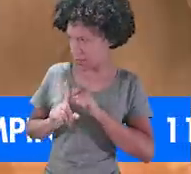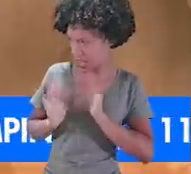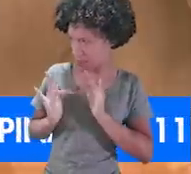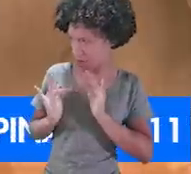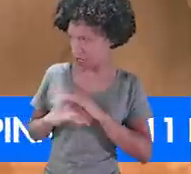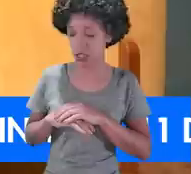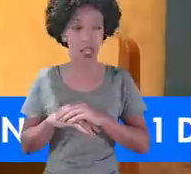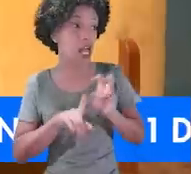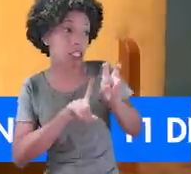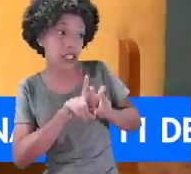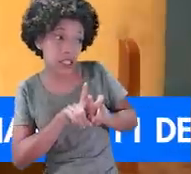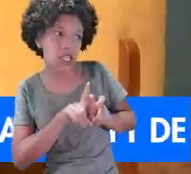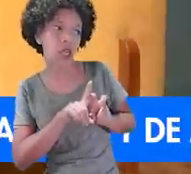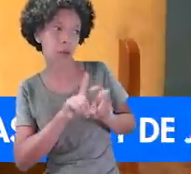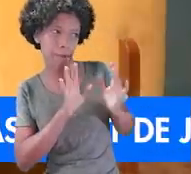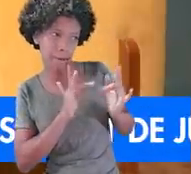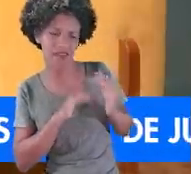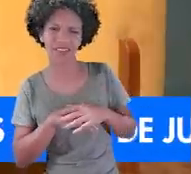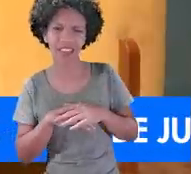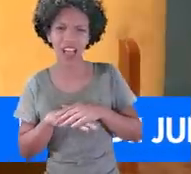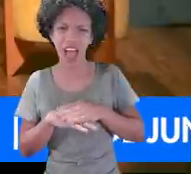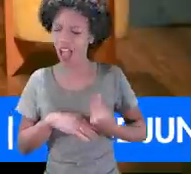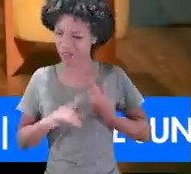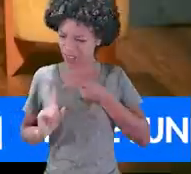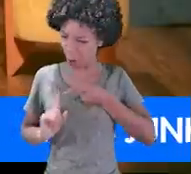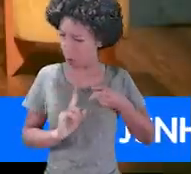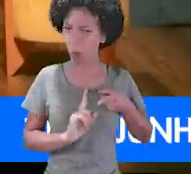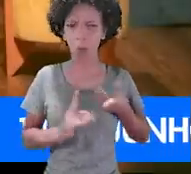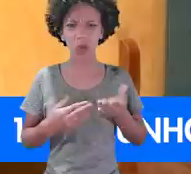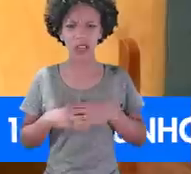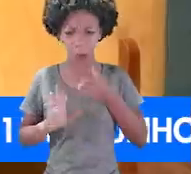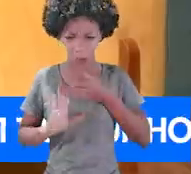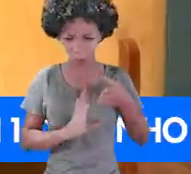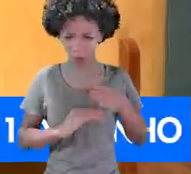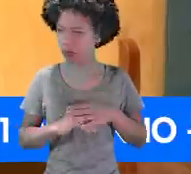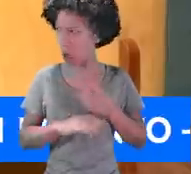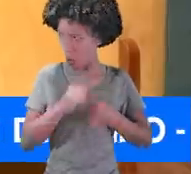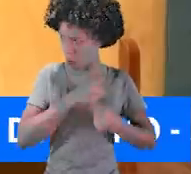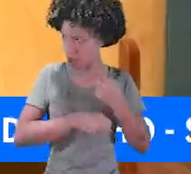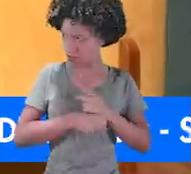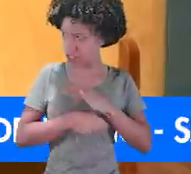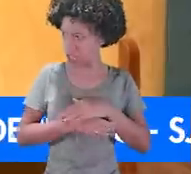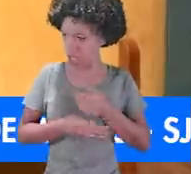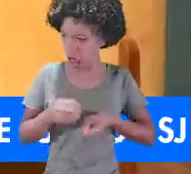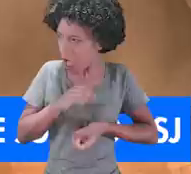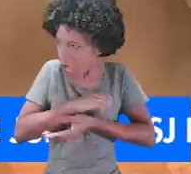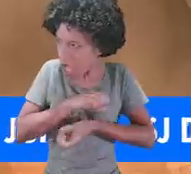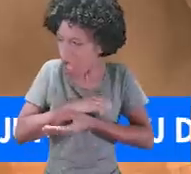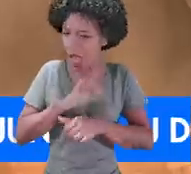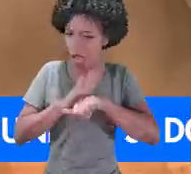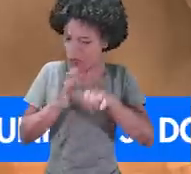É, 5 meses. 5 meses. É tudo muito curto a sua vida, né? É... Há um ano atrás, você era o quê? Um traficante? Você matava